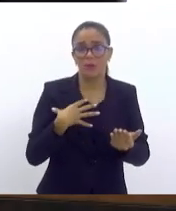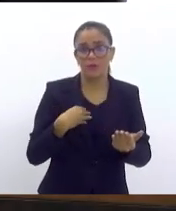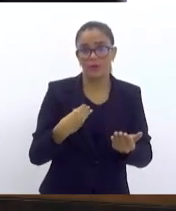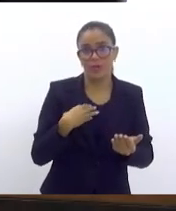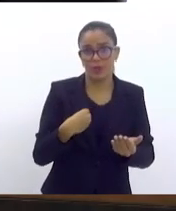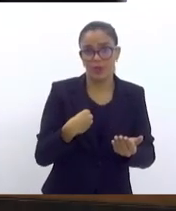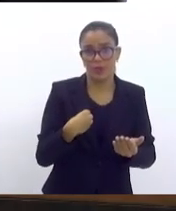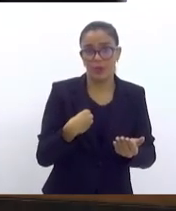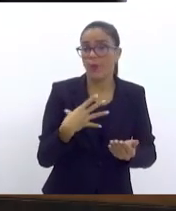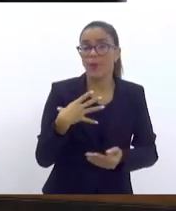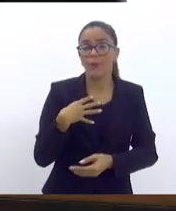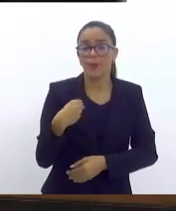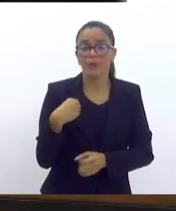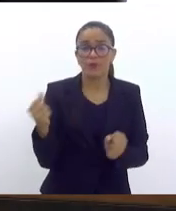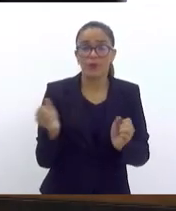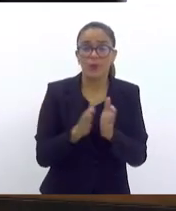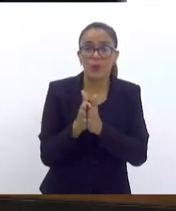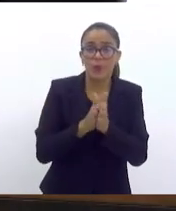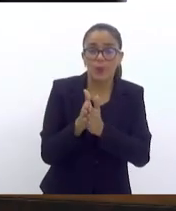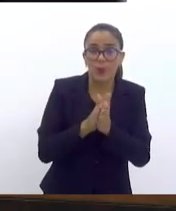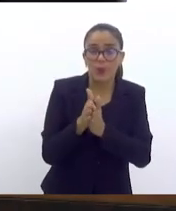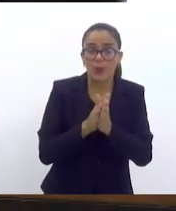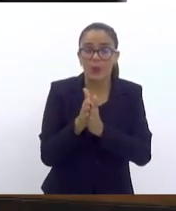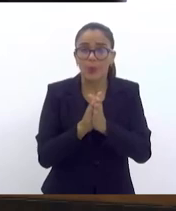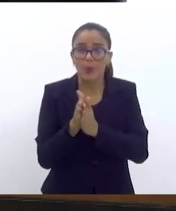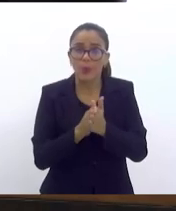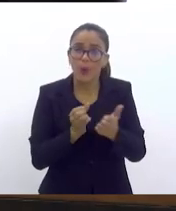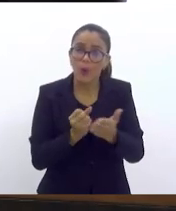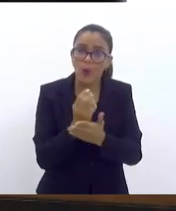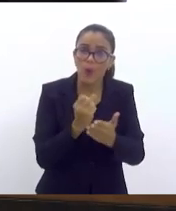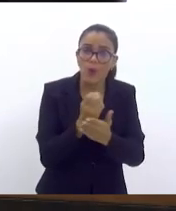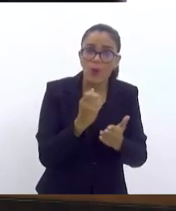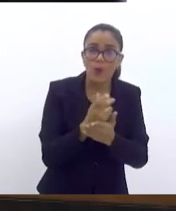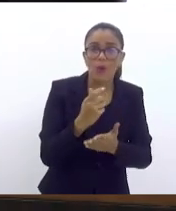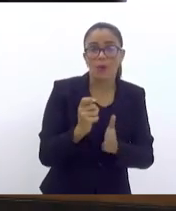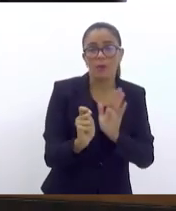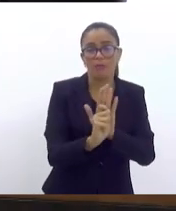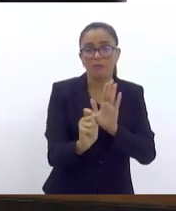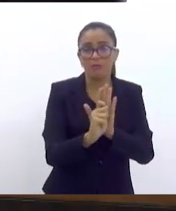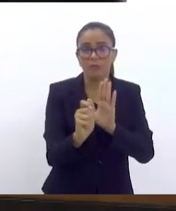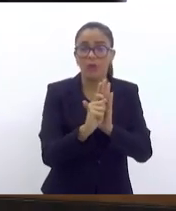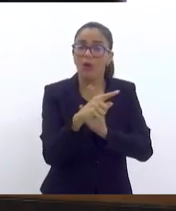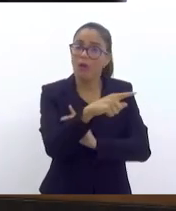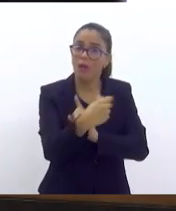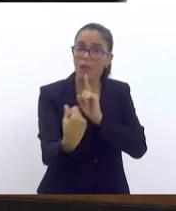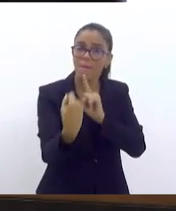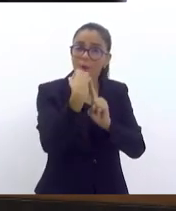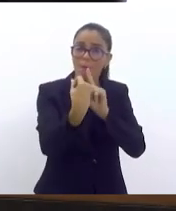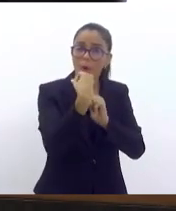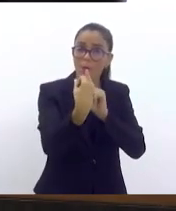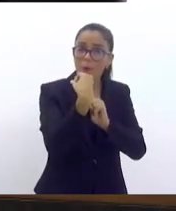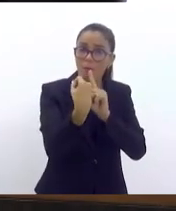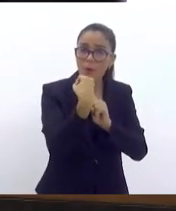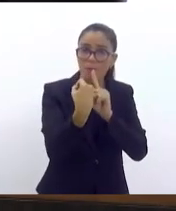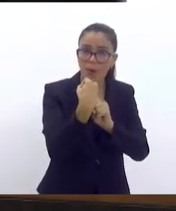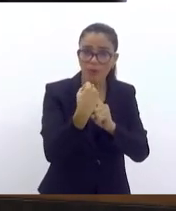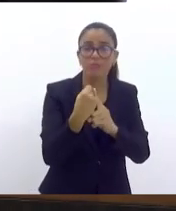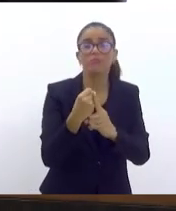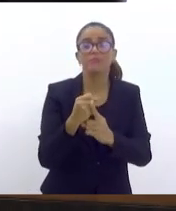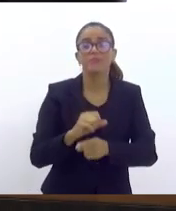e o meu filho no desespero de comprar drogas ele me agrediu então